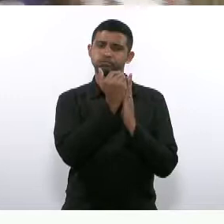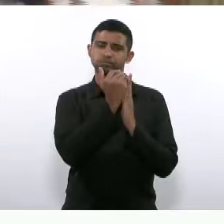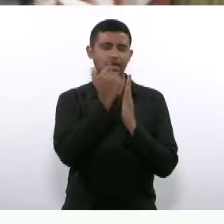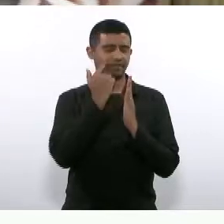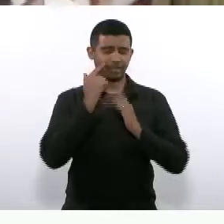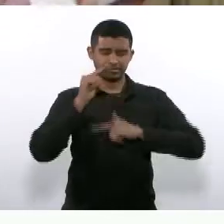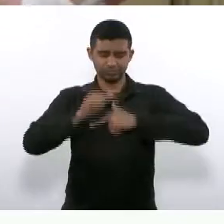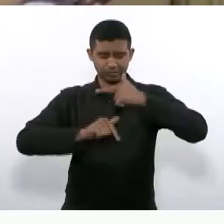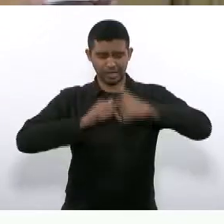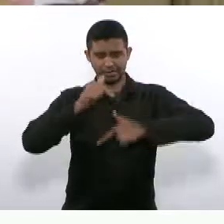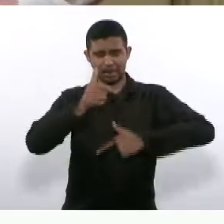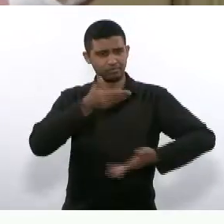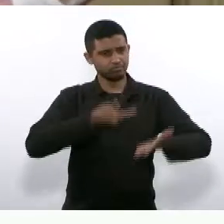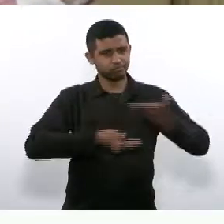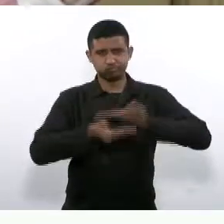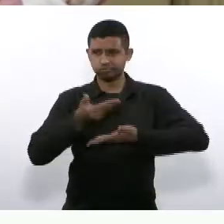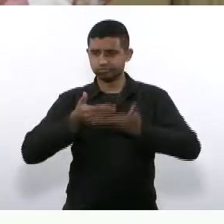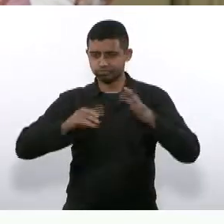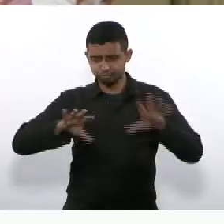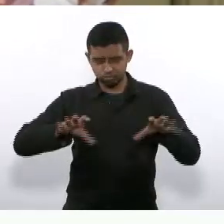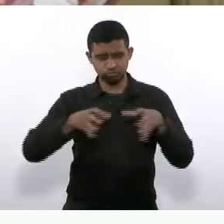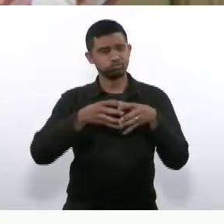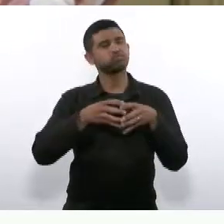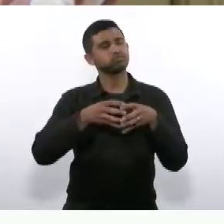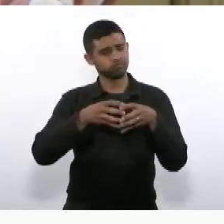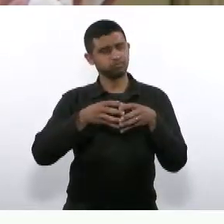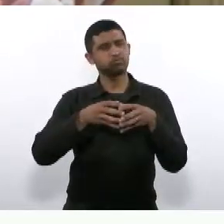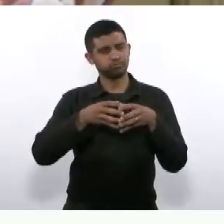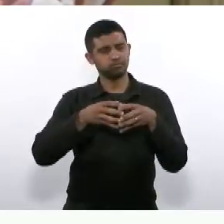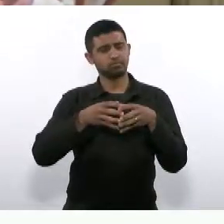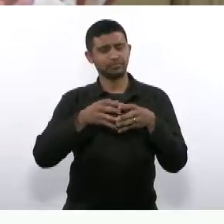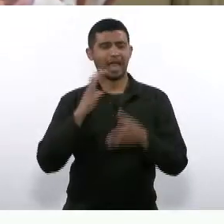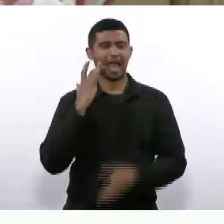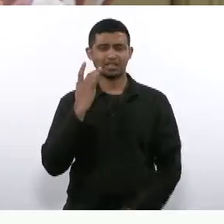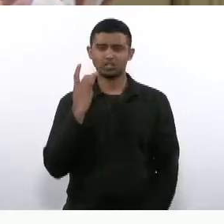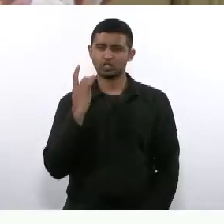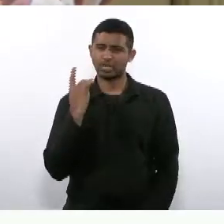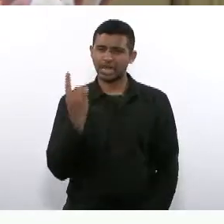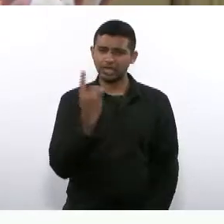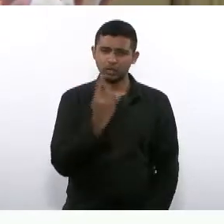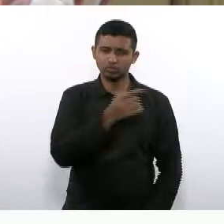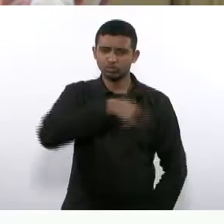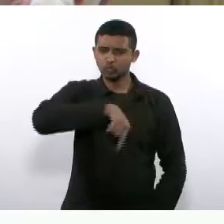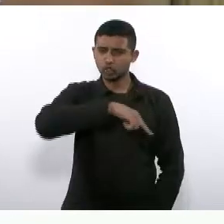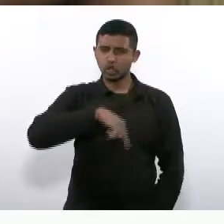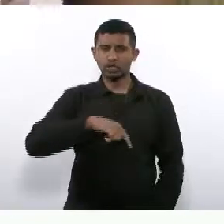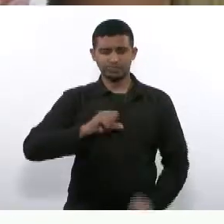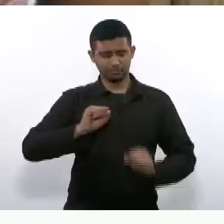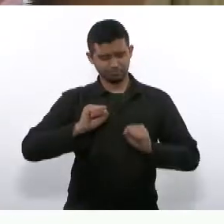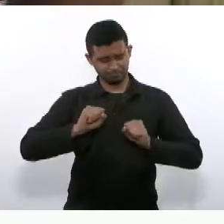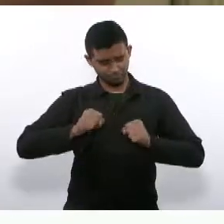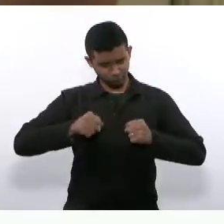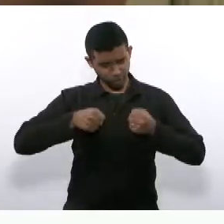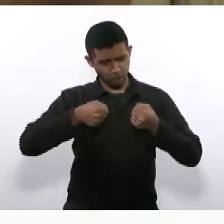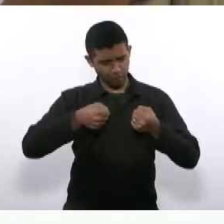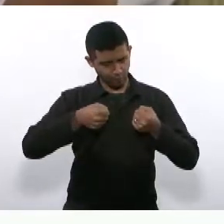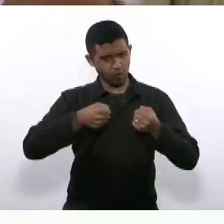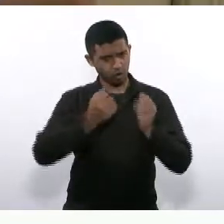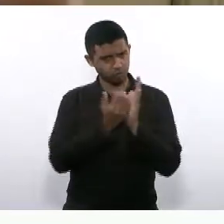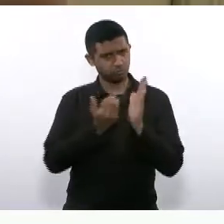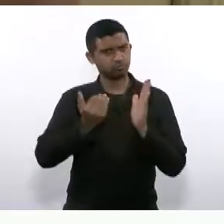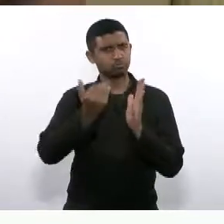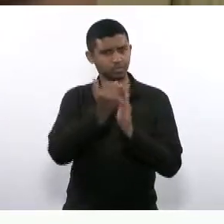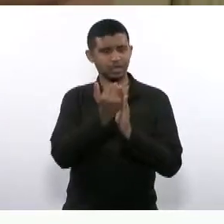trabalho coletivo, né? Primeiro, eu acho que todas nós fizemos um esforço muito grande, porque cada um